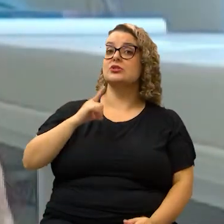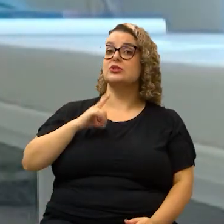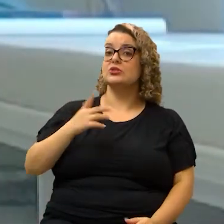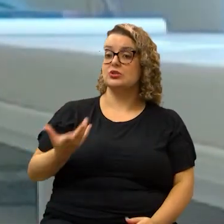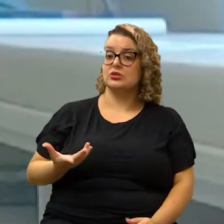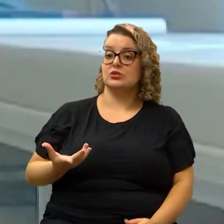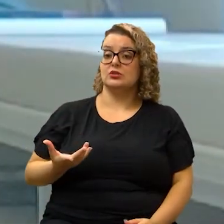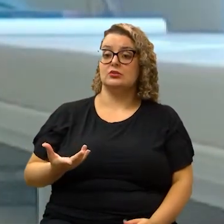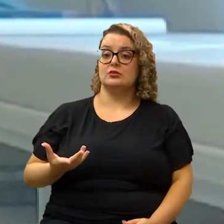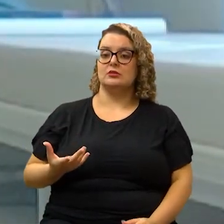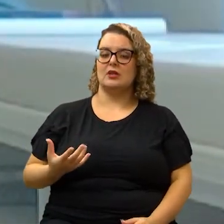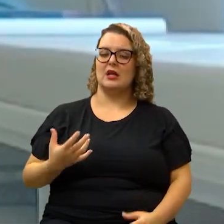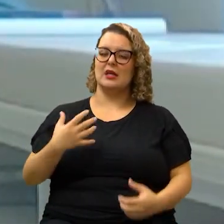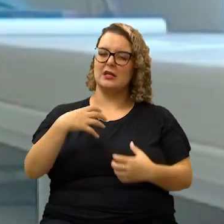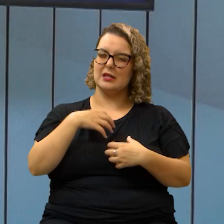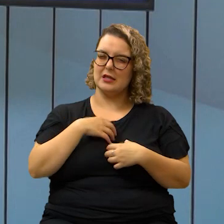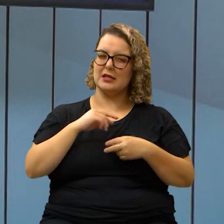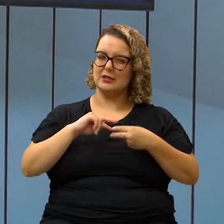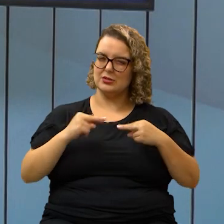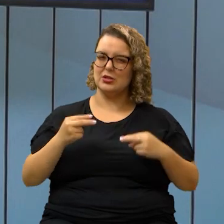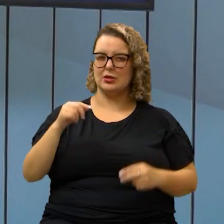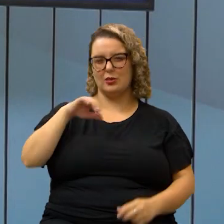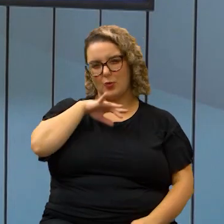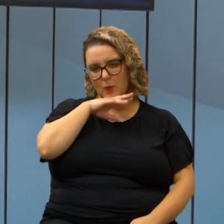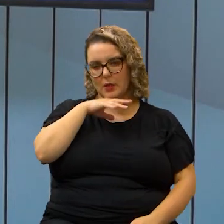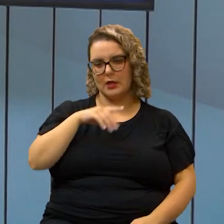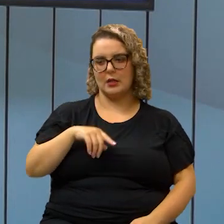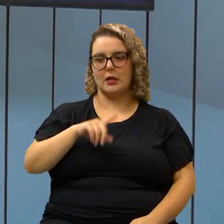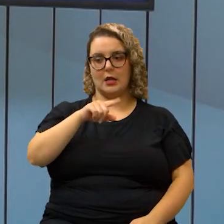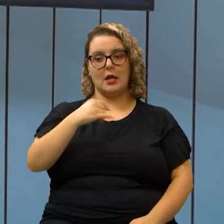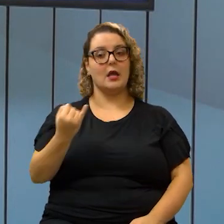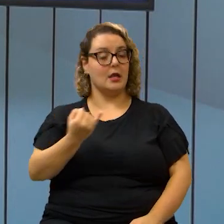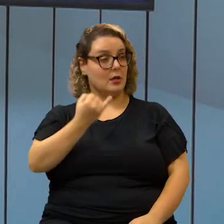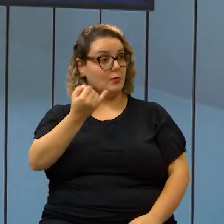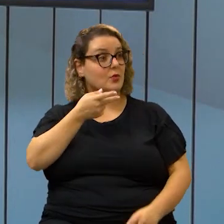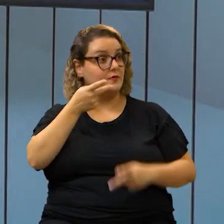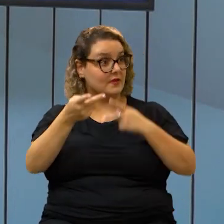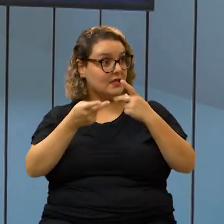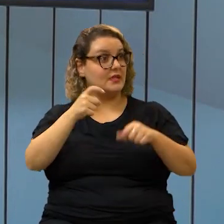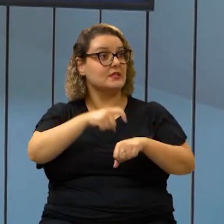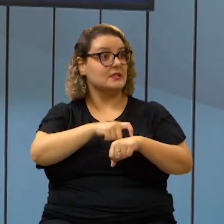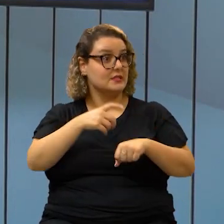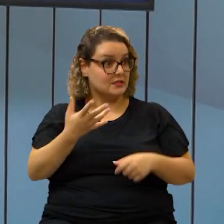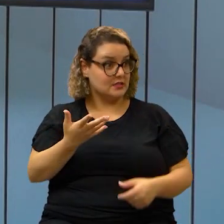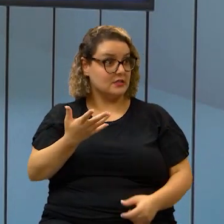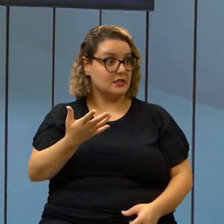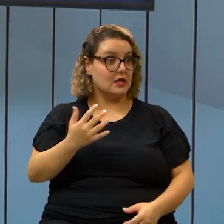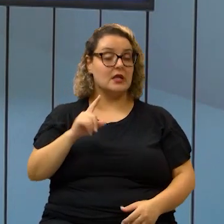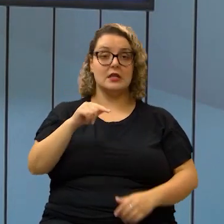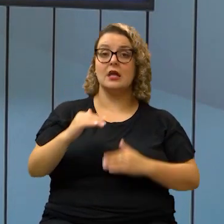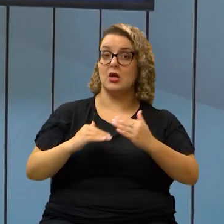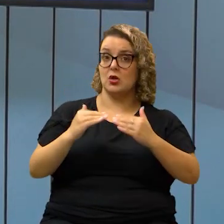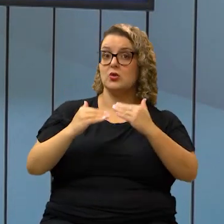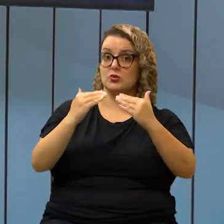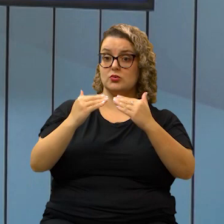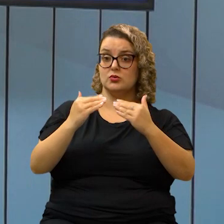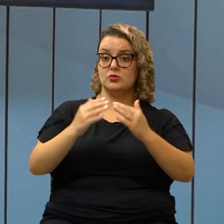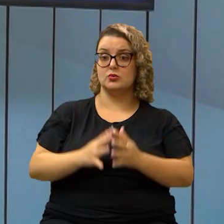de trazer aquele gene ruim. É até importante a gente reforçar, né, que nesse período é que é formado aí